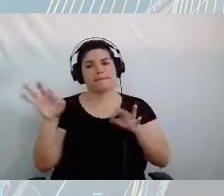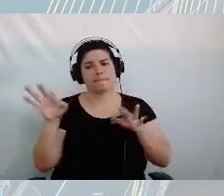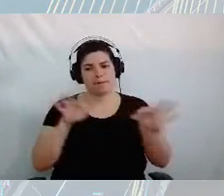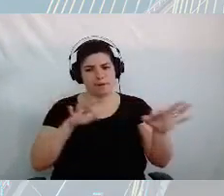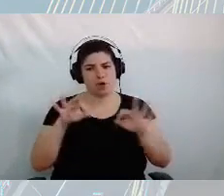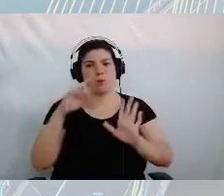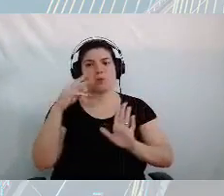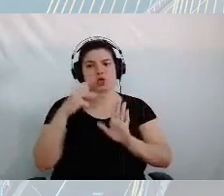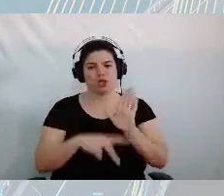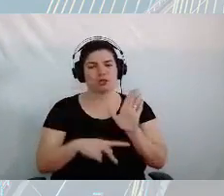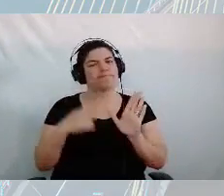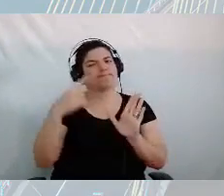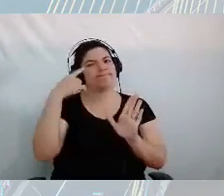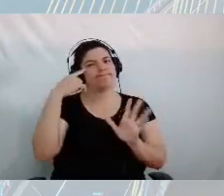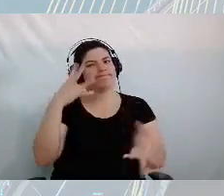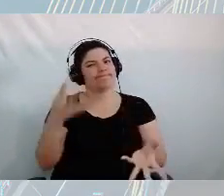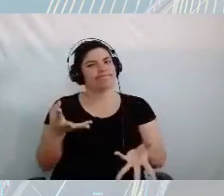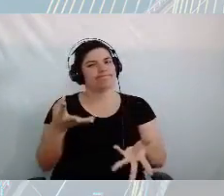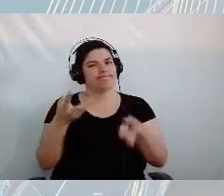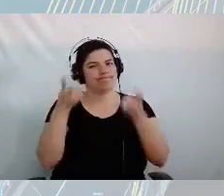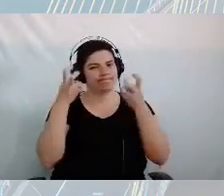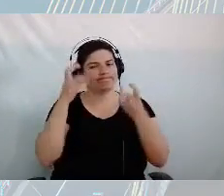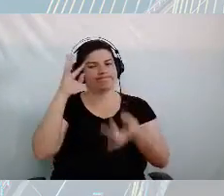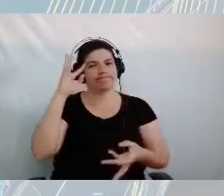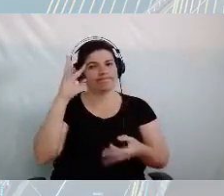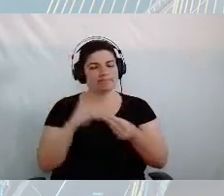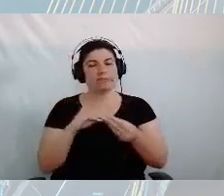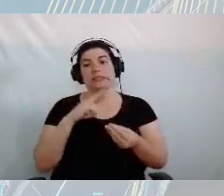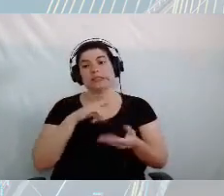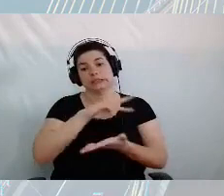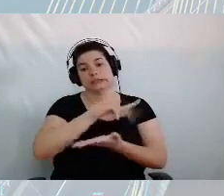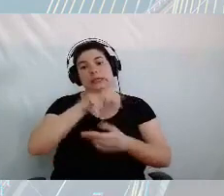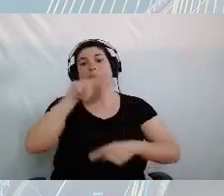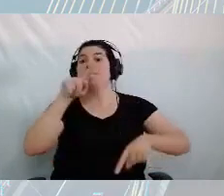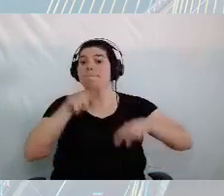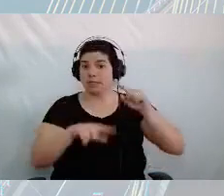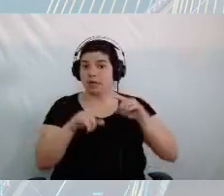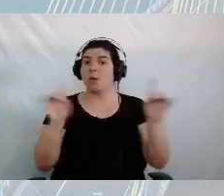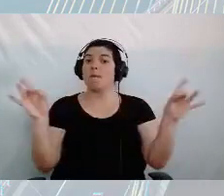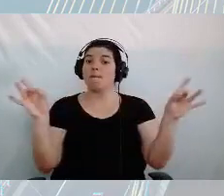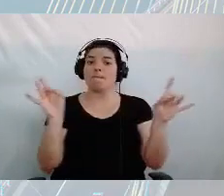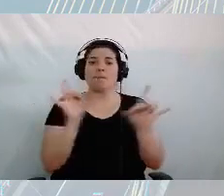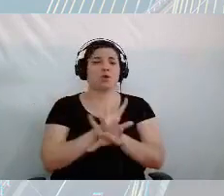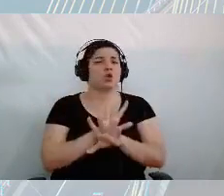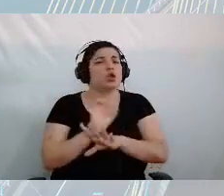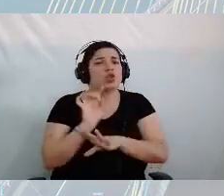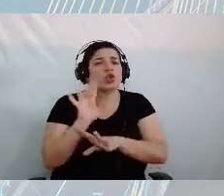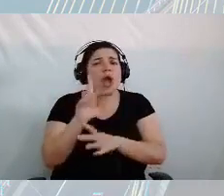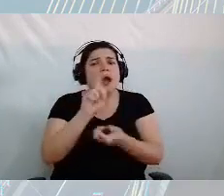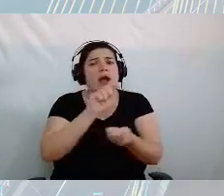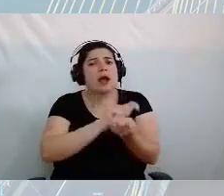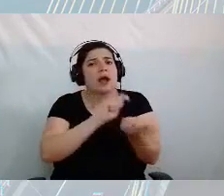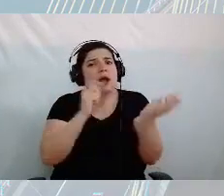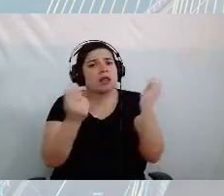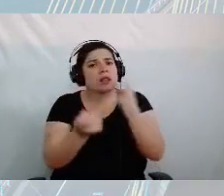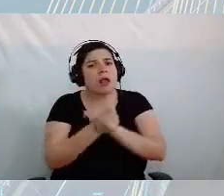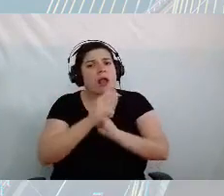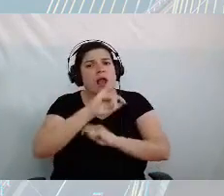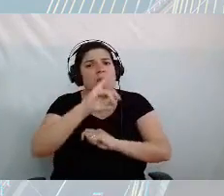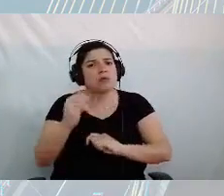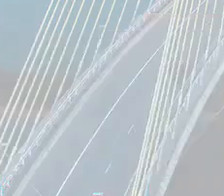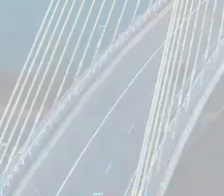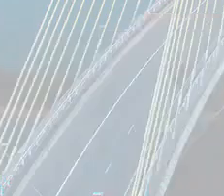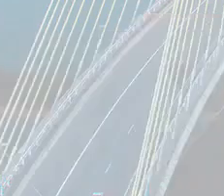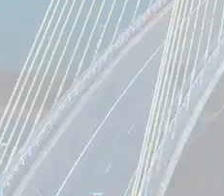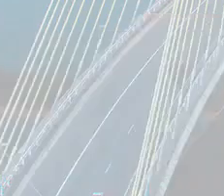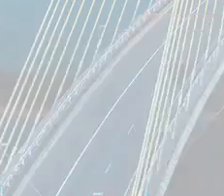gente percebeu que nós já tínhamos vários materiais prontos e que era só a gente customizar e aproveitar esse material para o